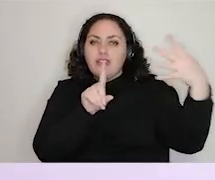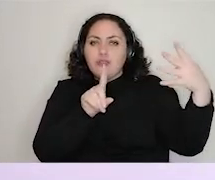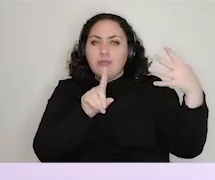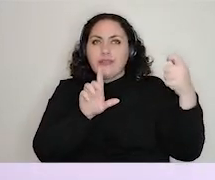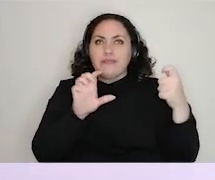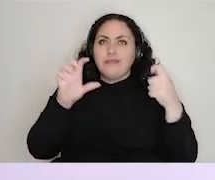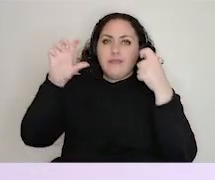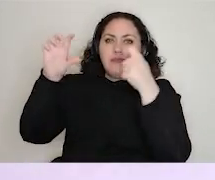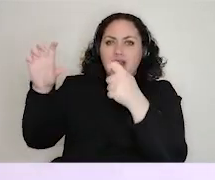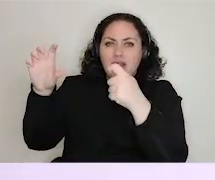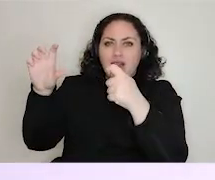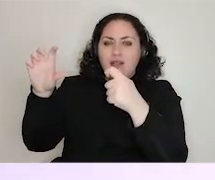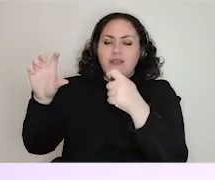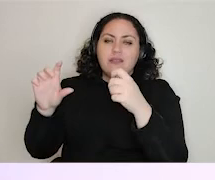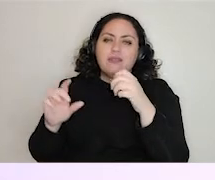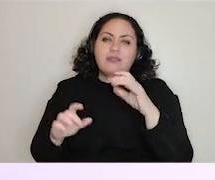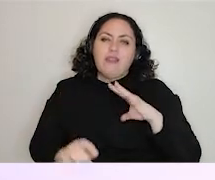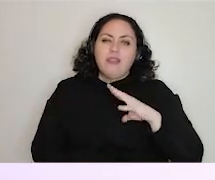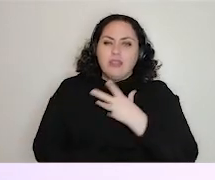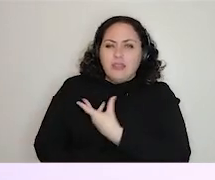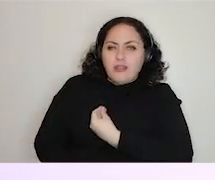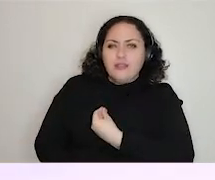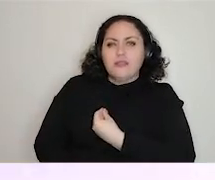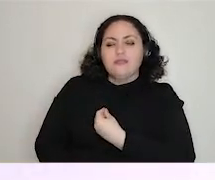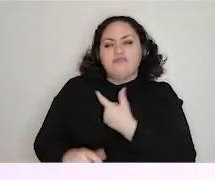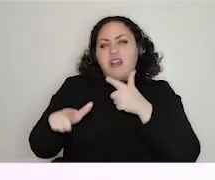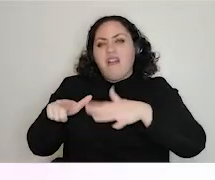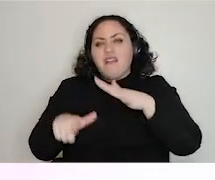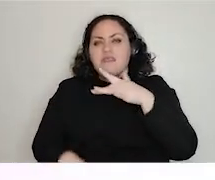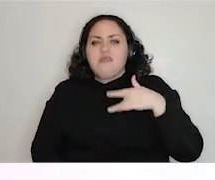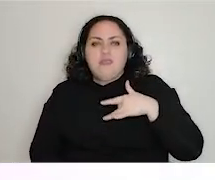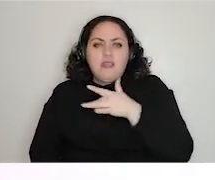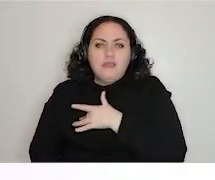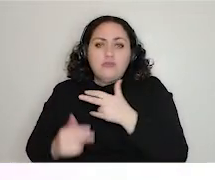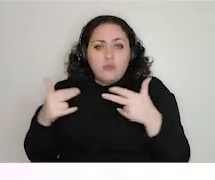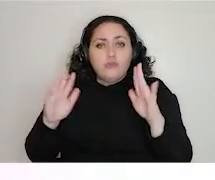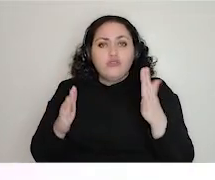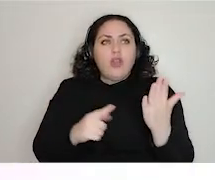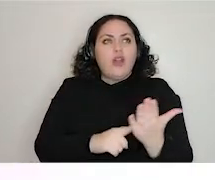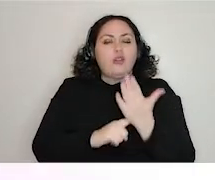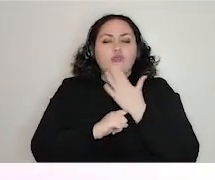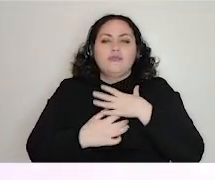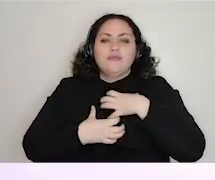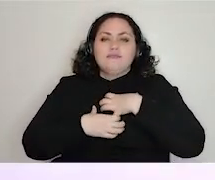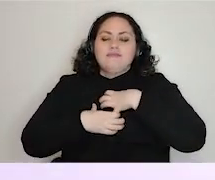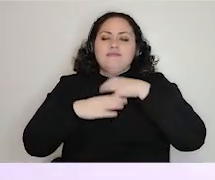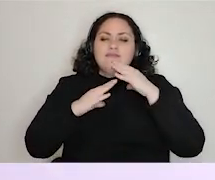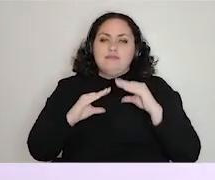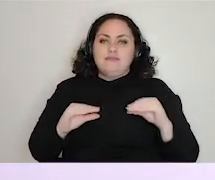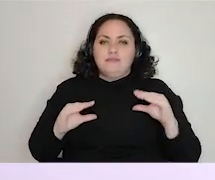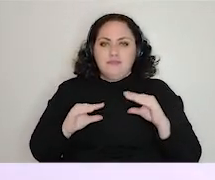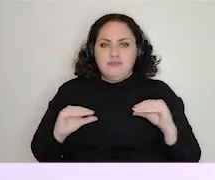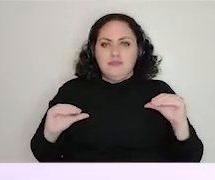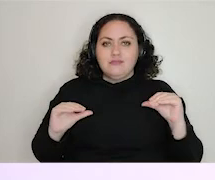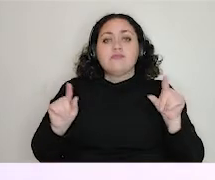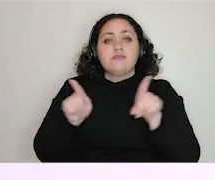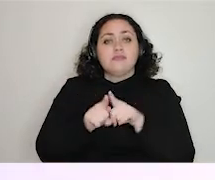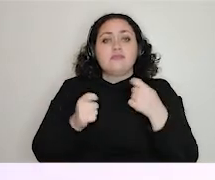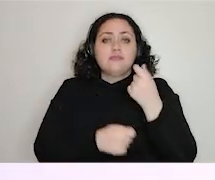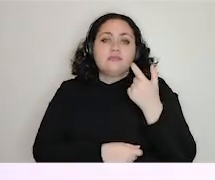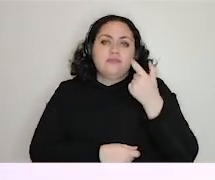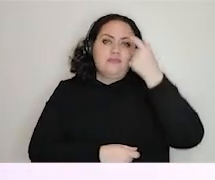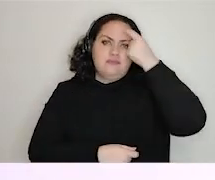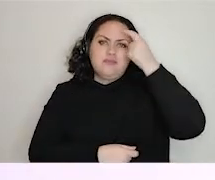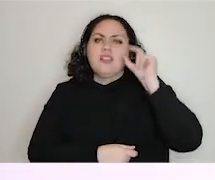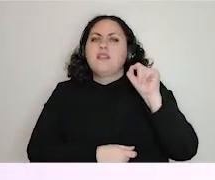bandeirinha LGBT, uma bandeira trans na universidade, no consultório, no serviço de saúde, já faz toda a diferença, né? E ter a